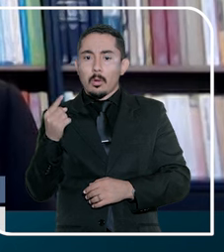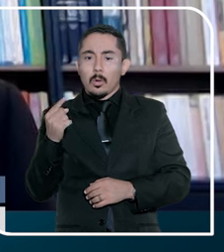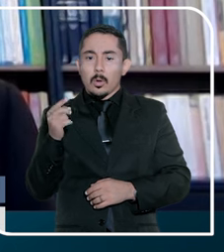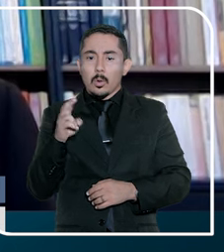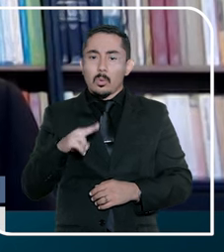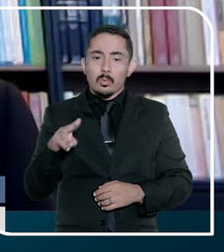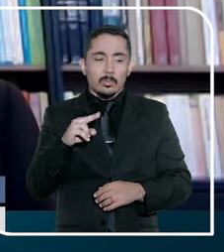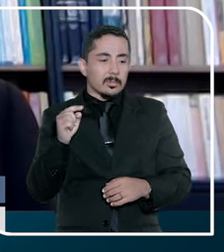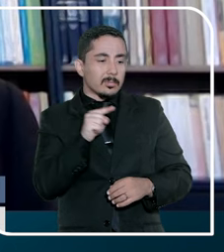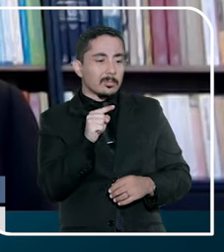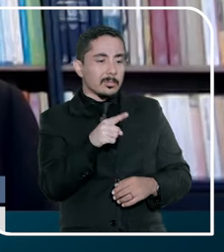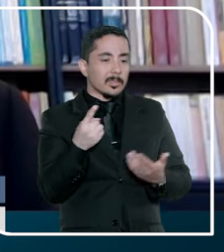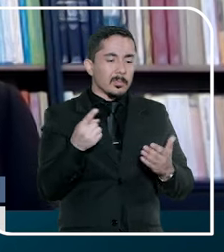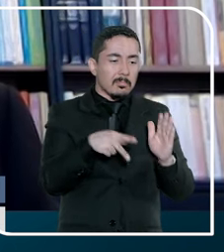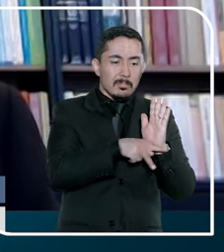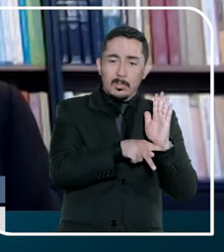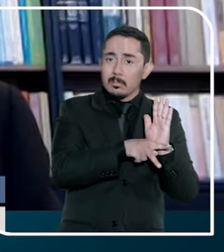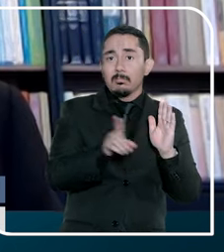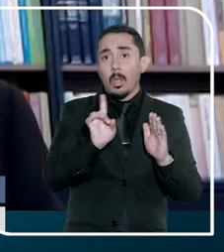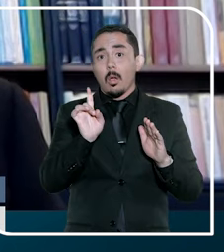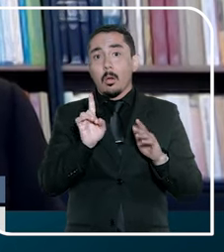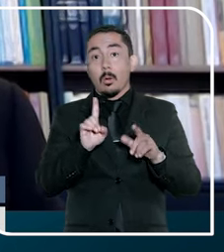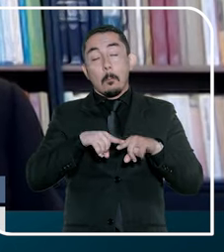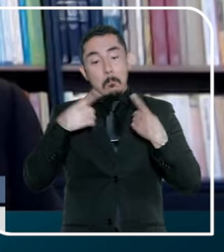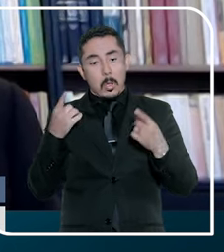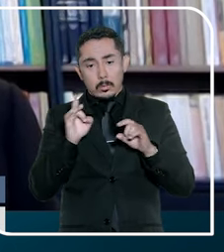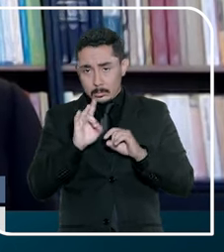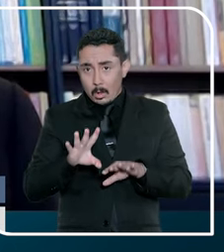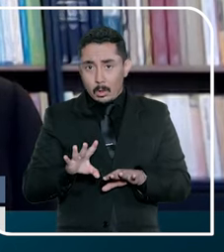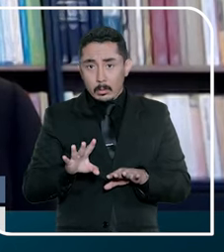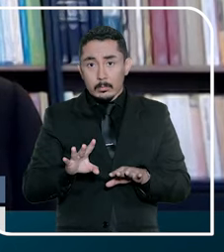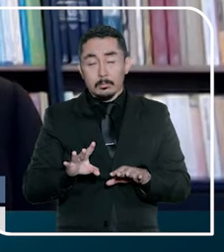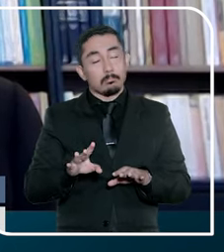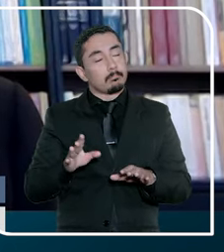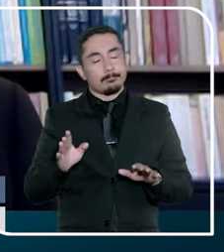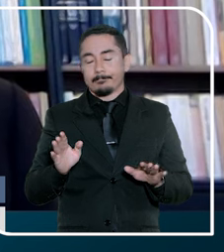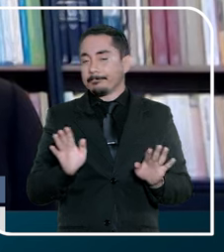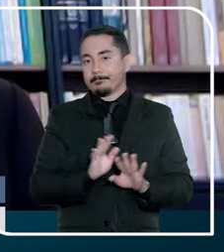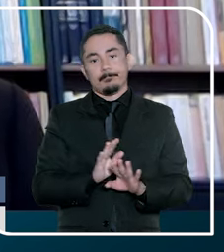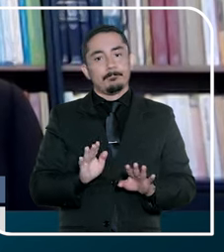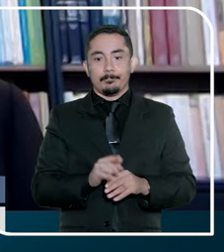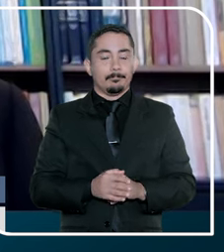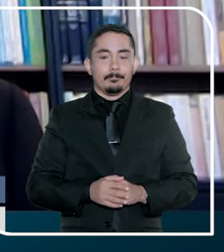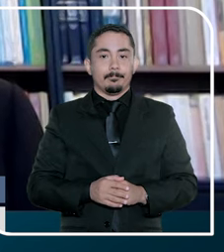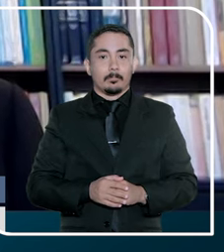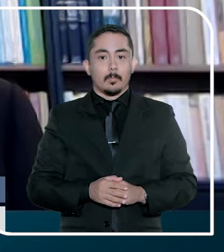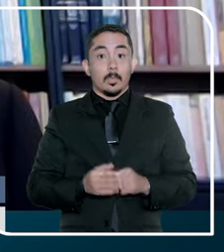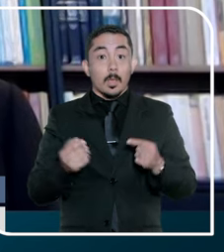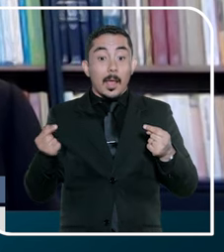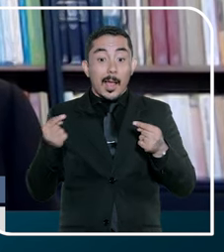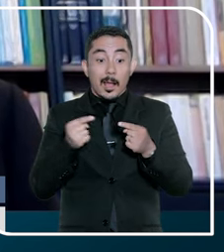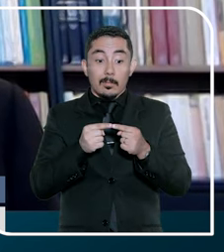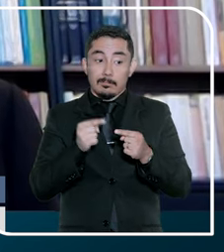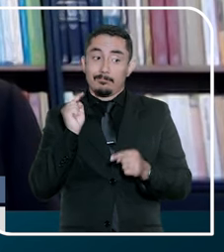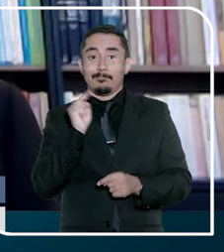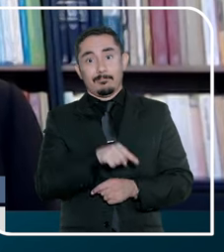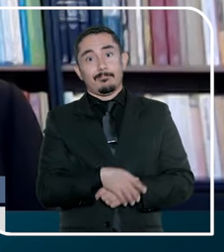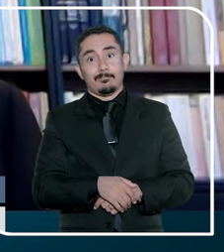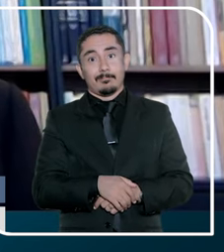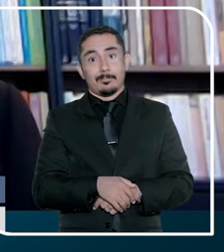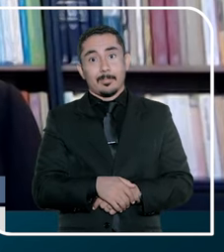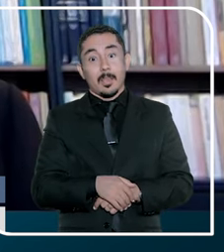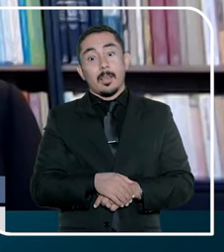Bagé mas só isso não é suficiente e é exatamente esse o ponto que é o objeto da maior